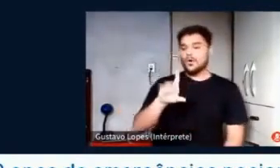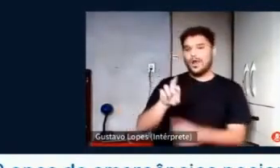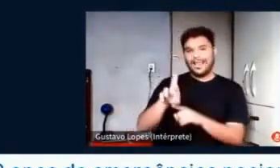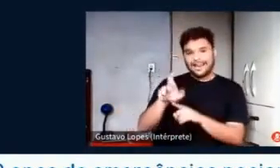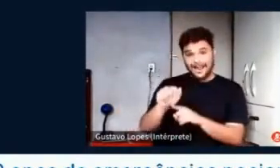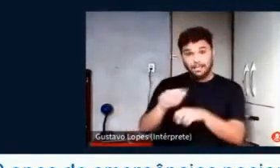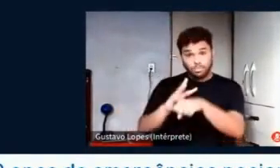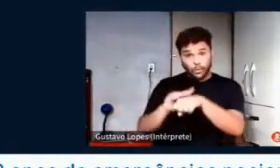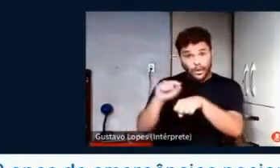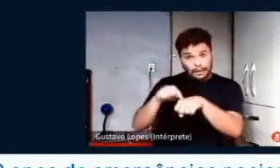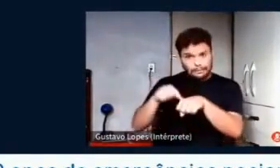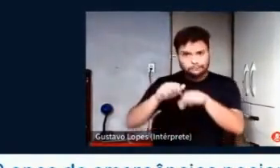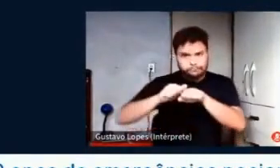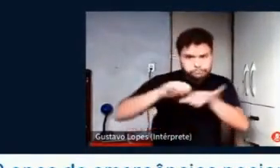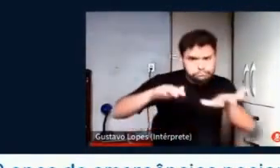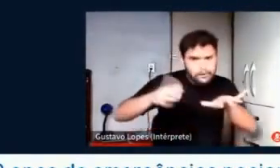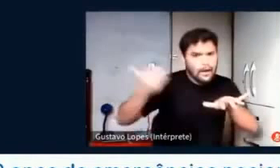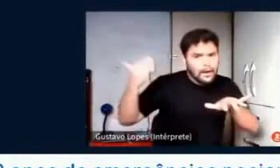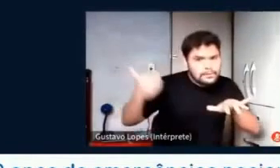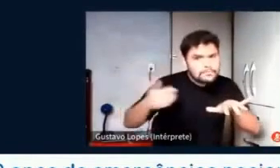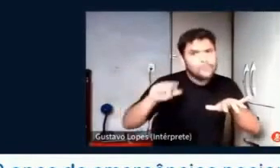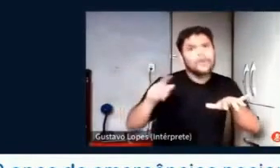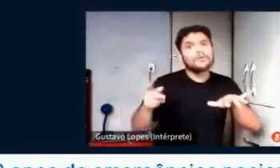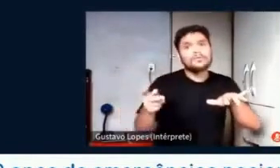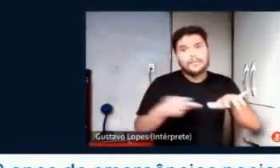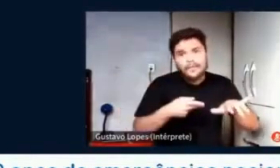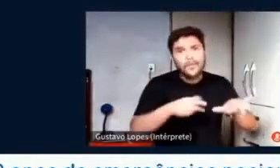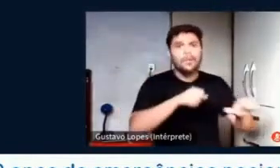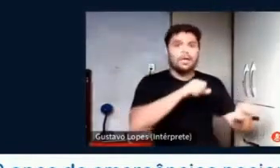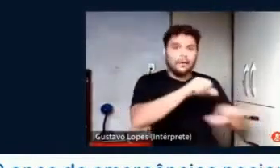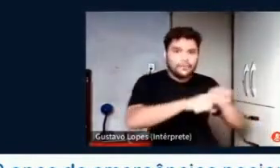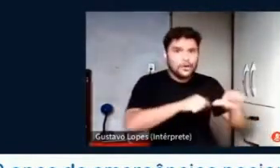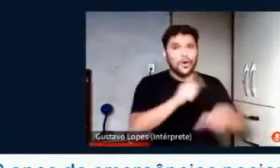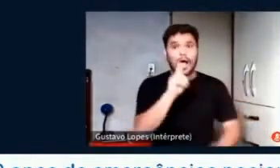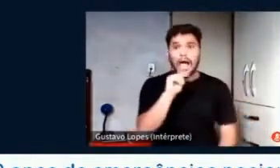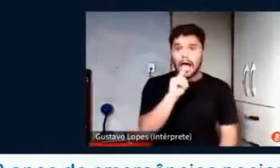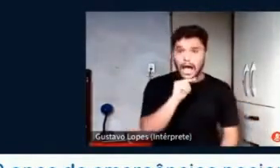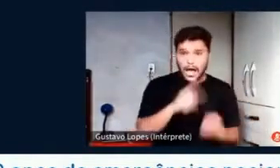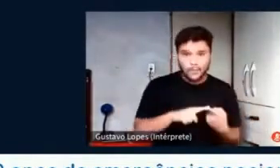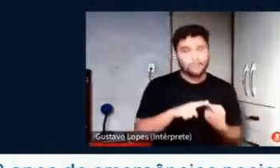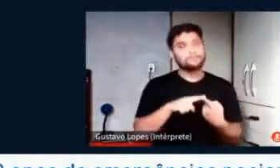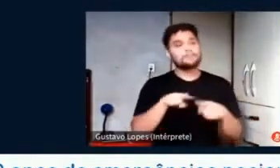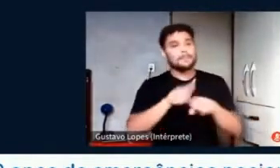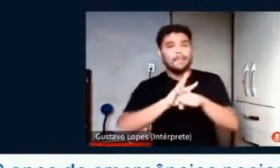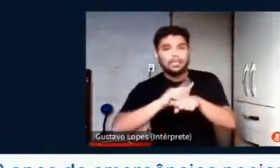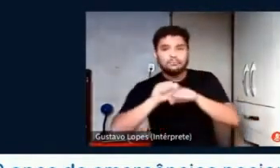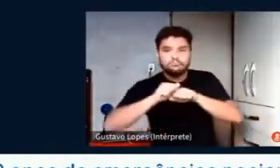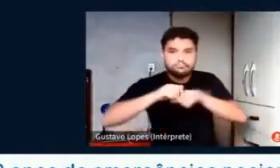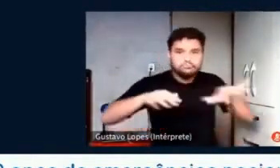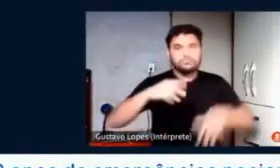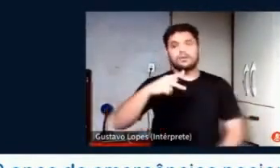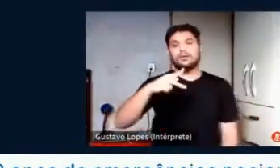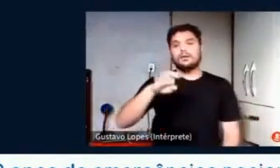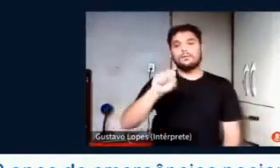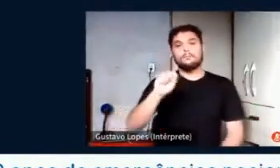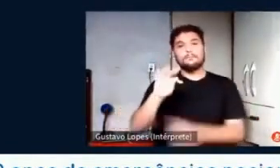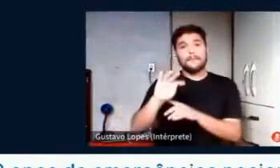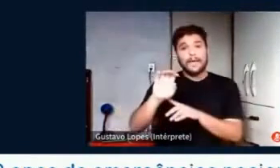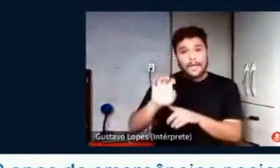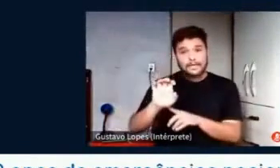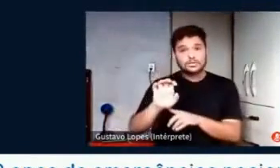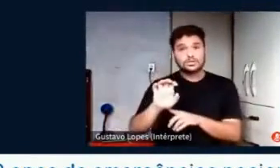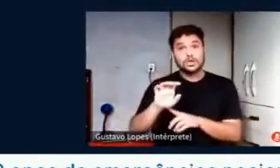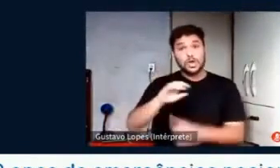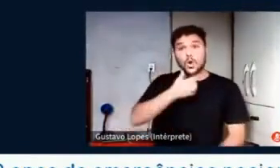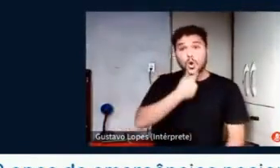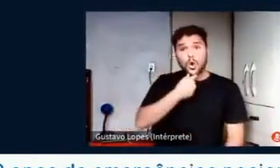mudanças importantes na questão da água. Com a epidemia de peste, John Grant